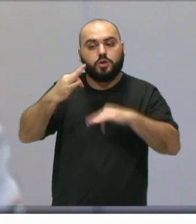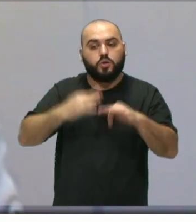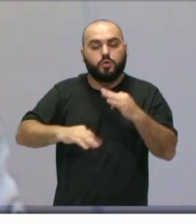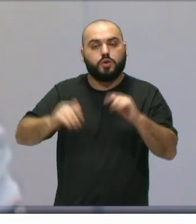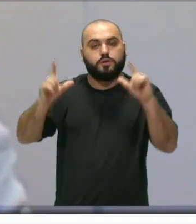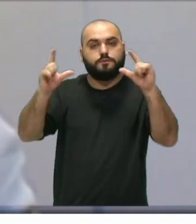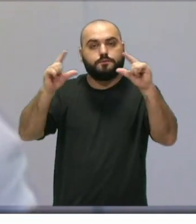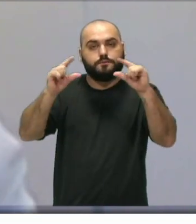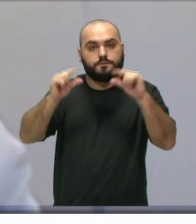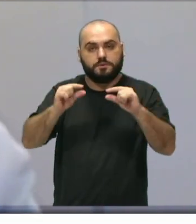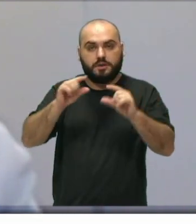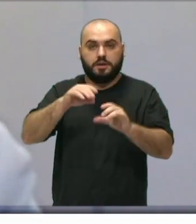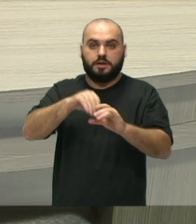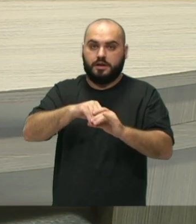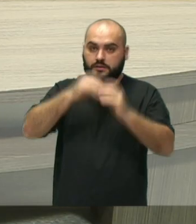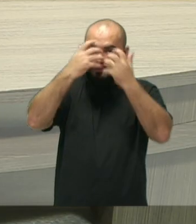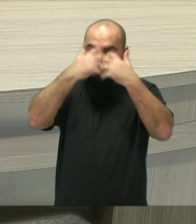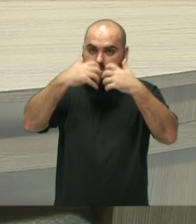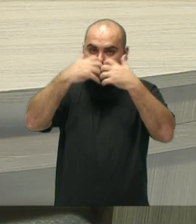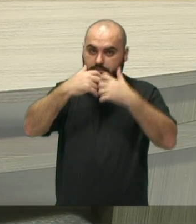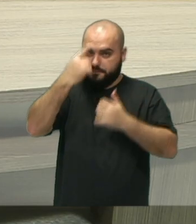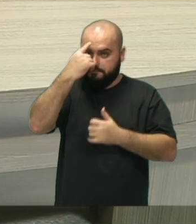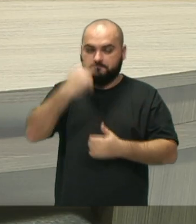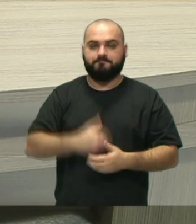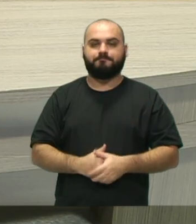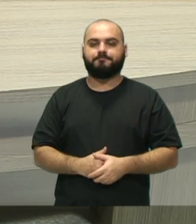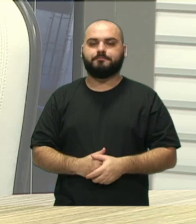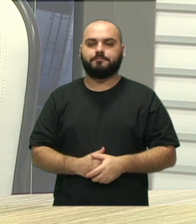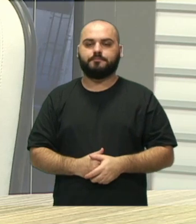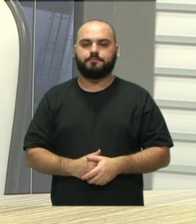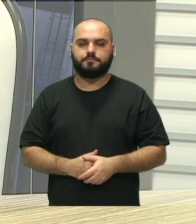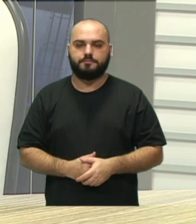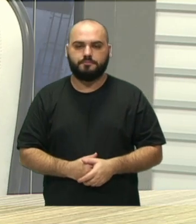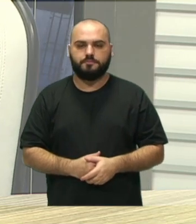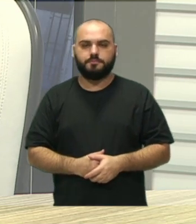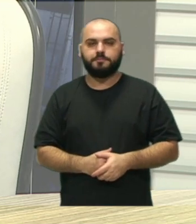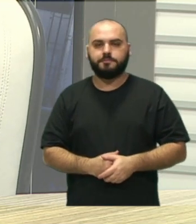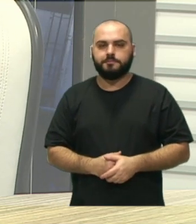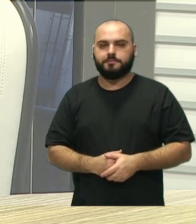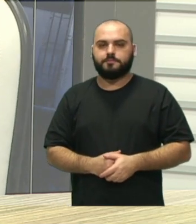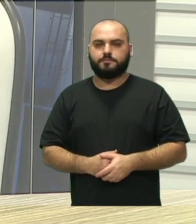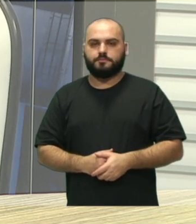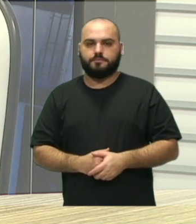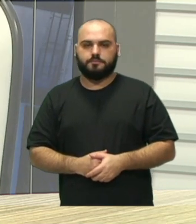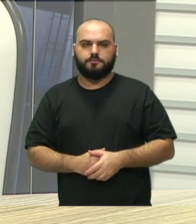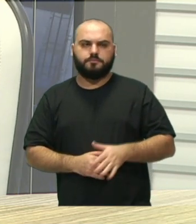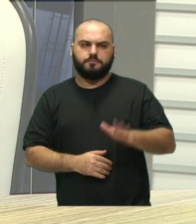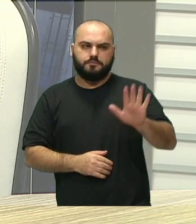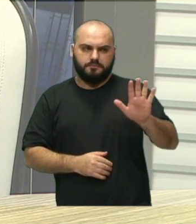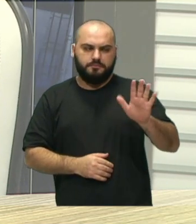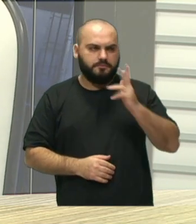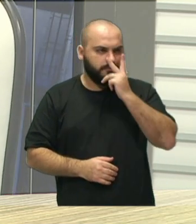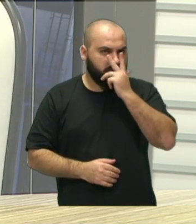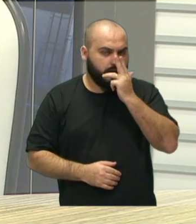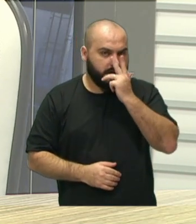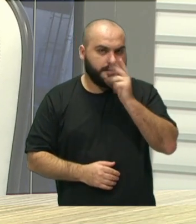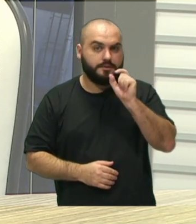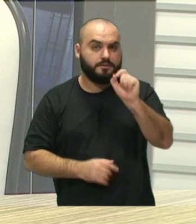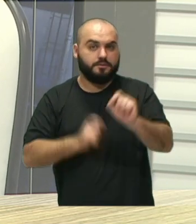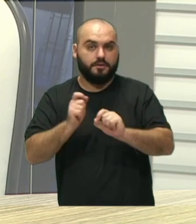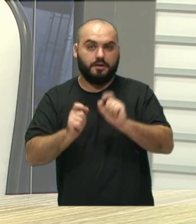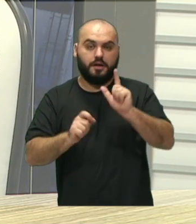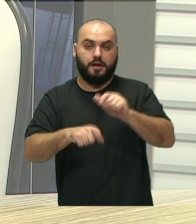que estão dentro do cérebro. Então, seria mais, assim, a grosso modo, poderia-se dizer que ela é